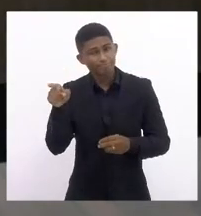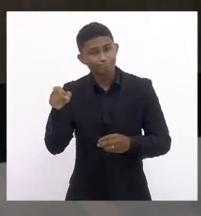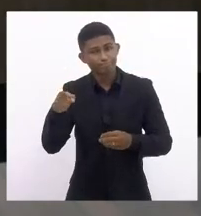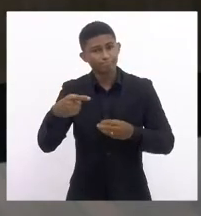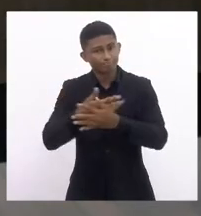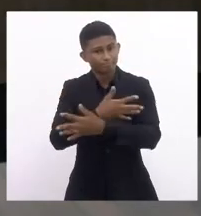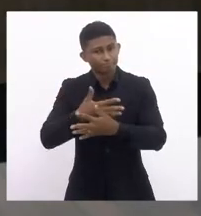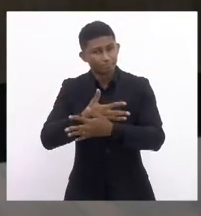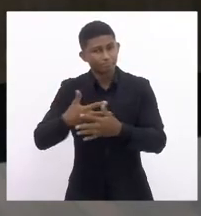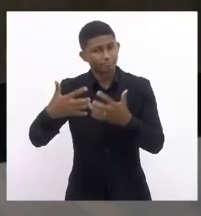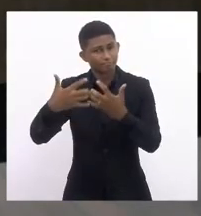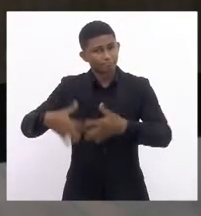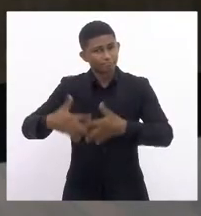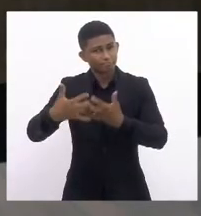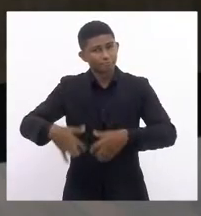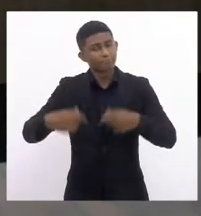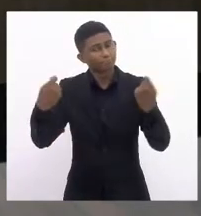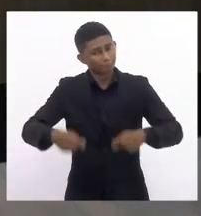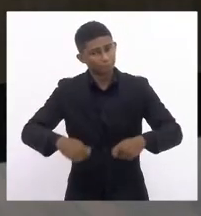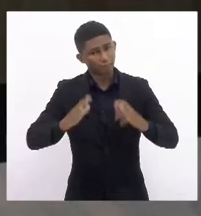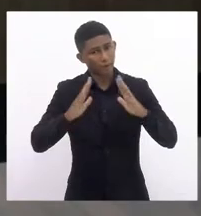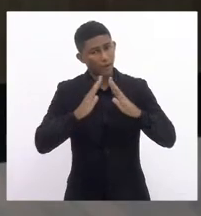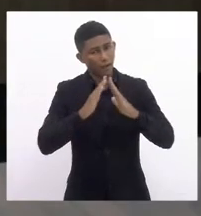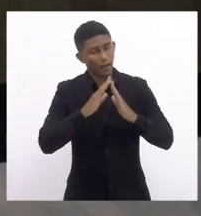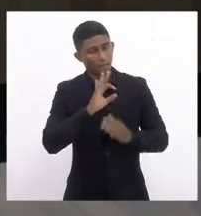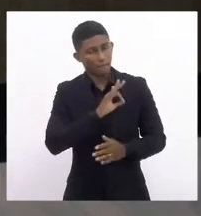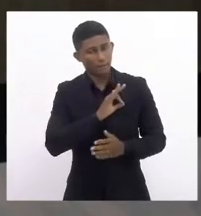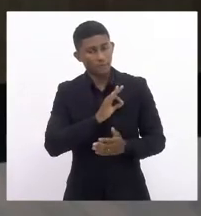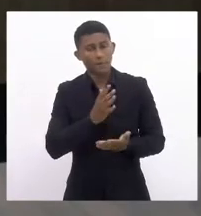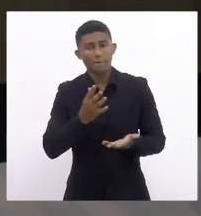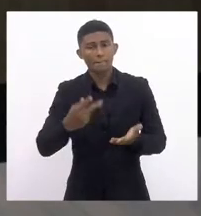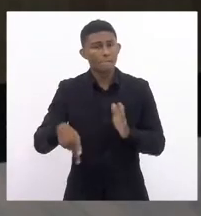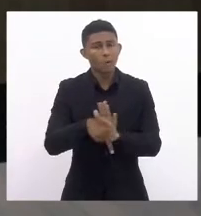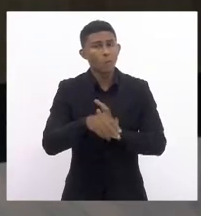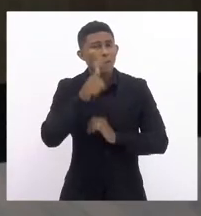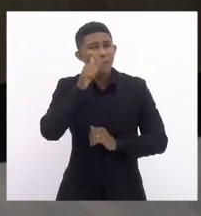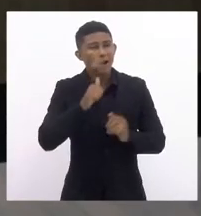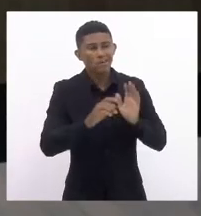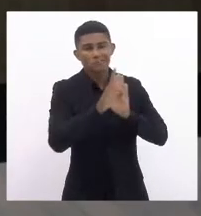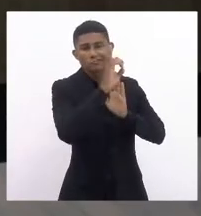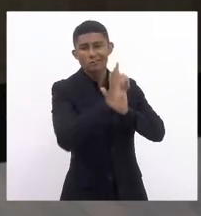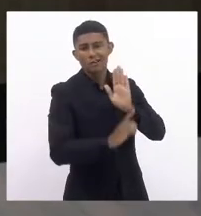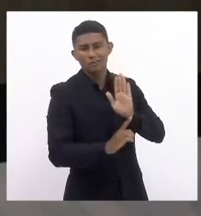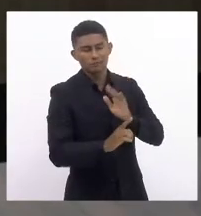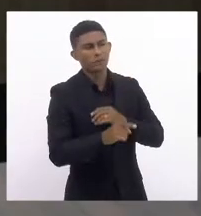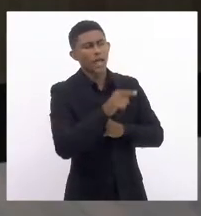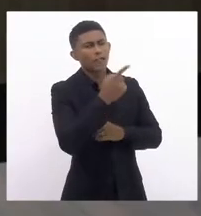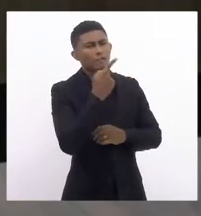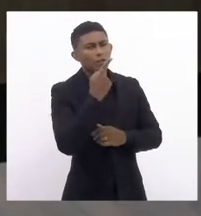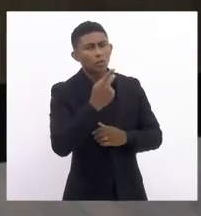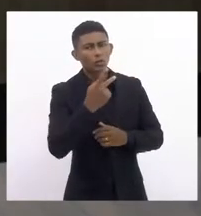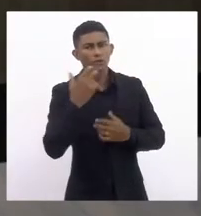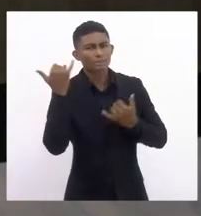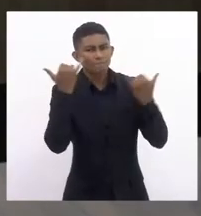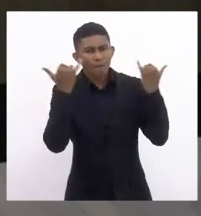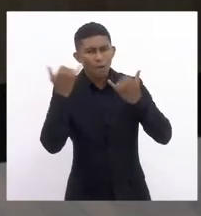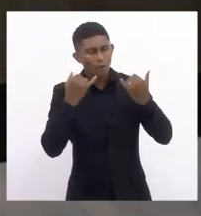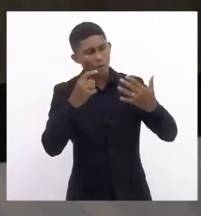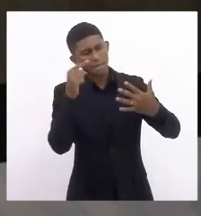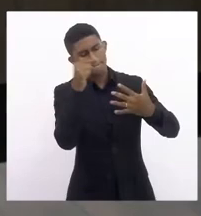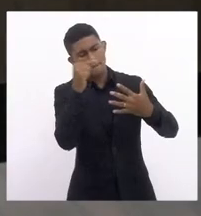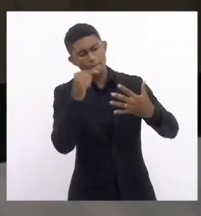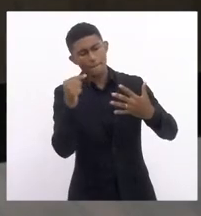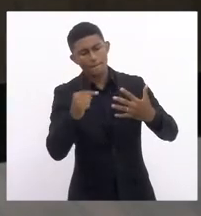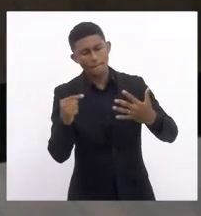delegacia especializada. A deputada enfermeira Rejane teve a oportunidade de falar sobre dados concretos que mostram